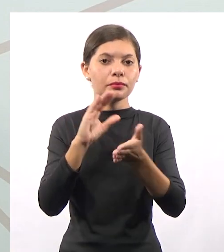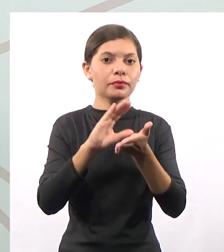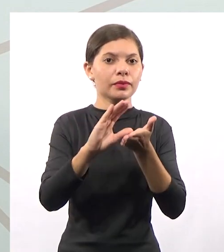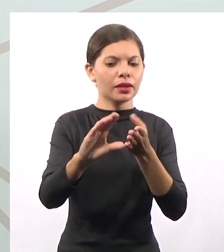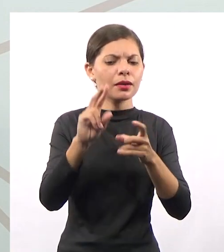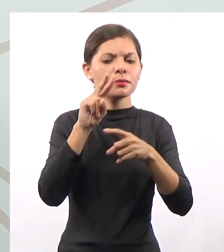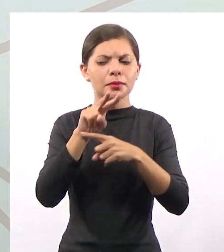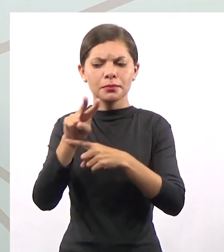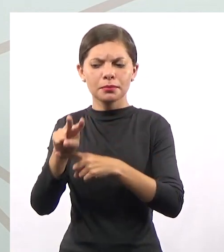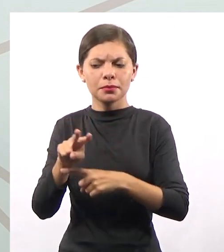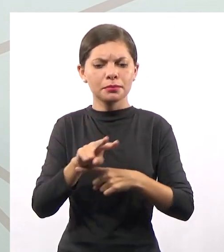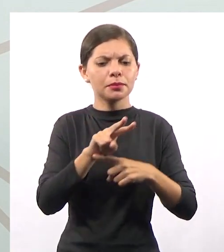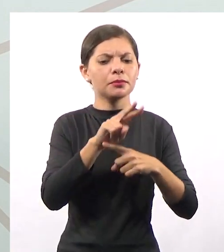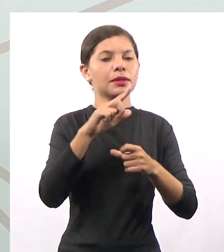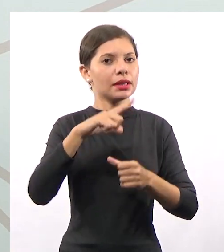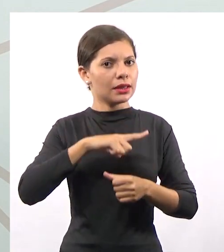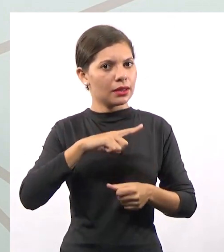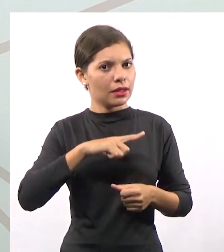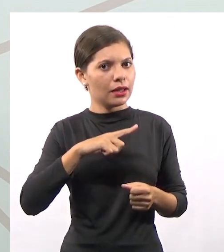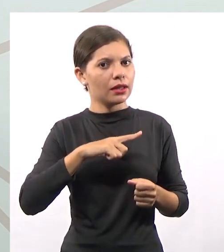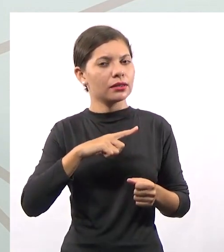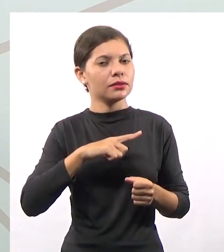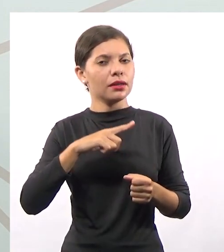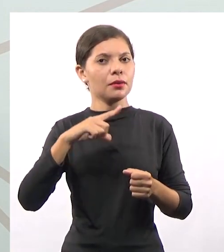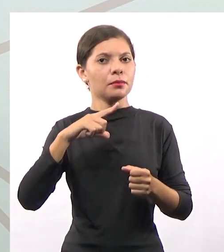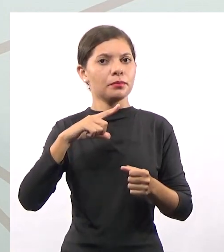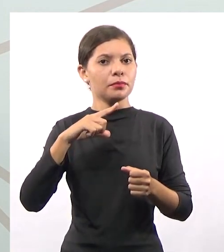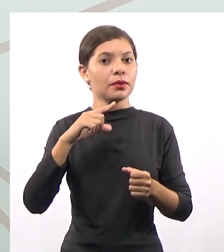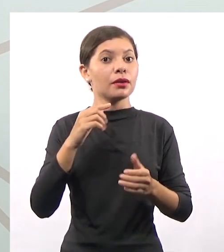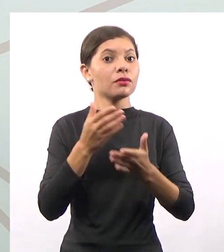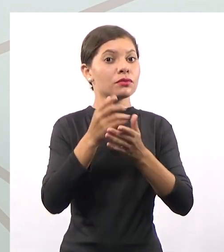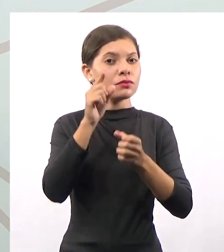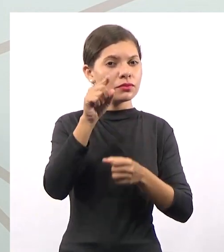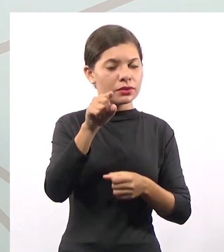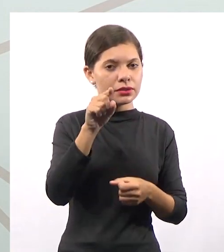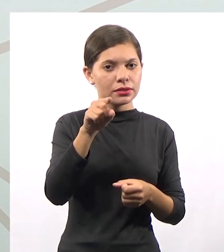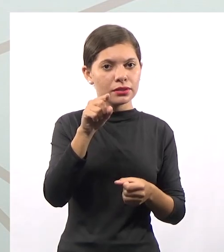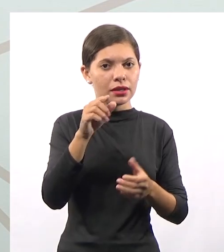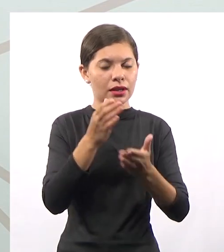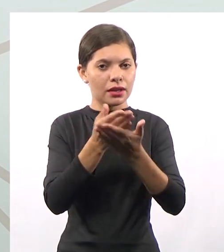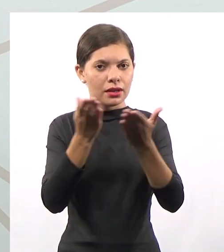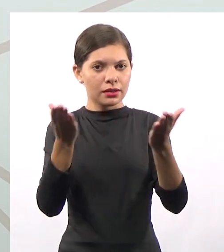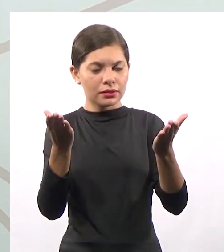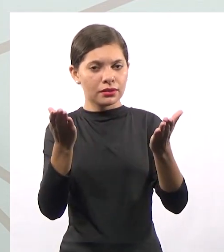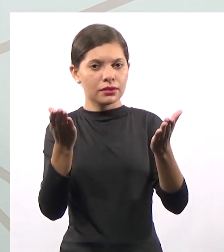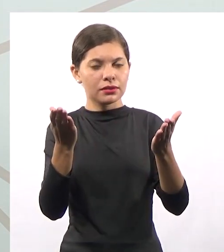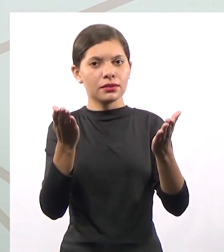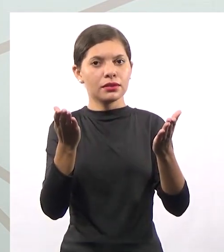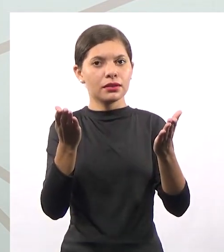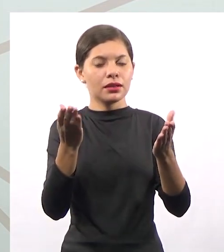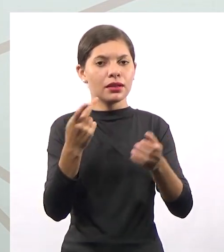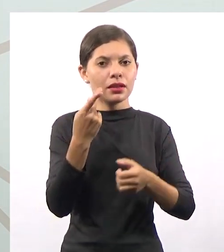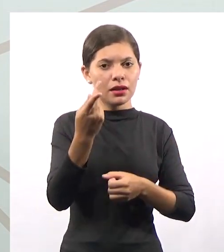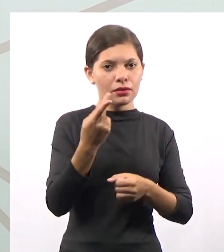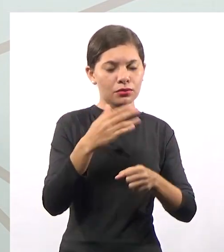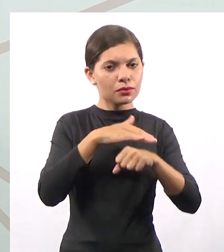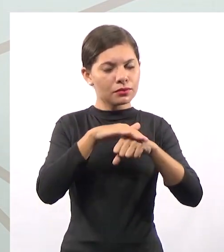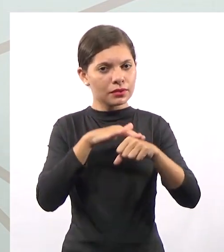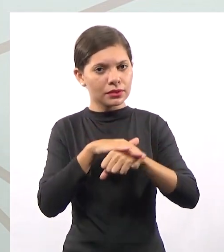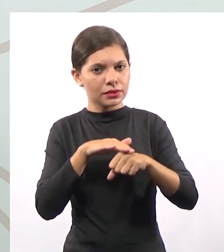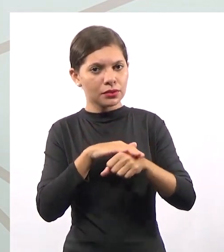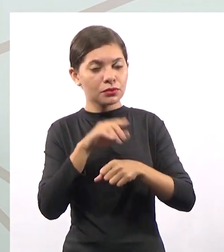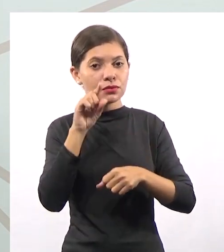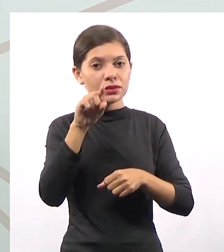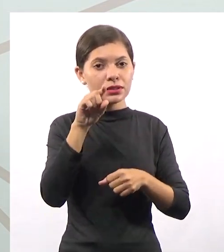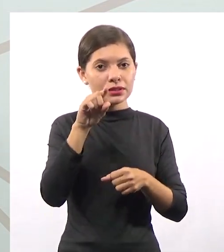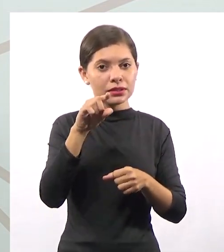para o Fundeb, e que devem ser fiscalizados e controlados pela comunidade. Então, portanto, você mesmo aí que a gente